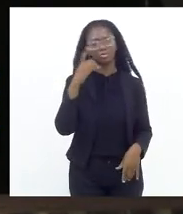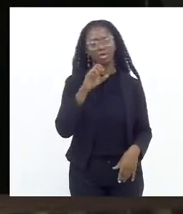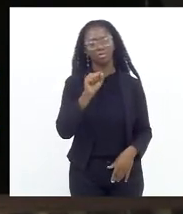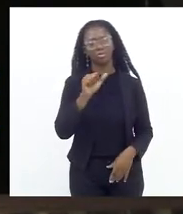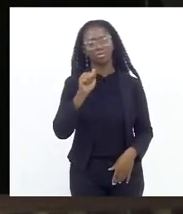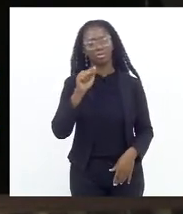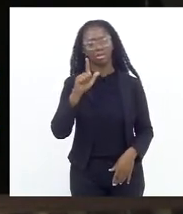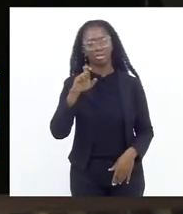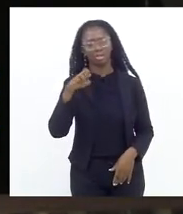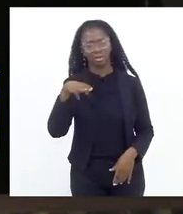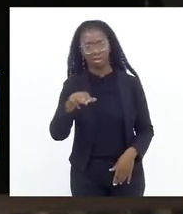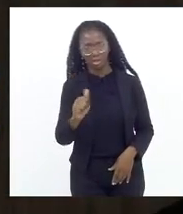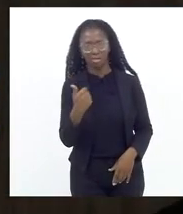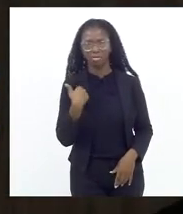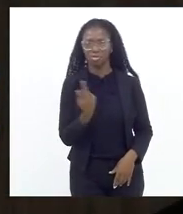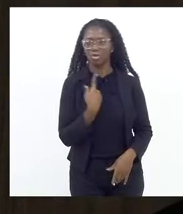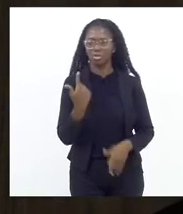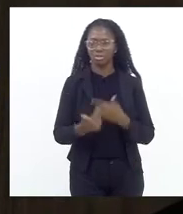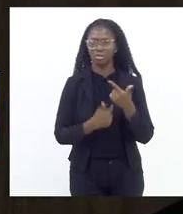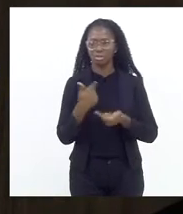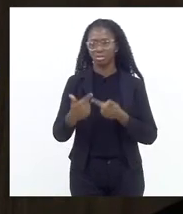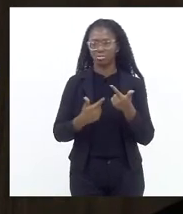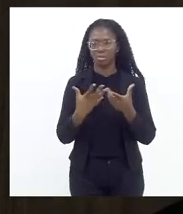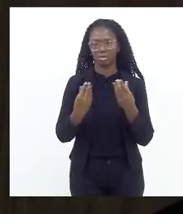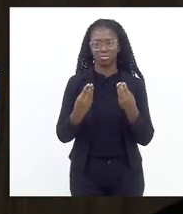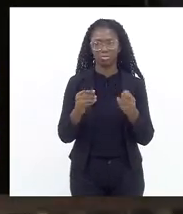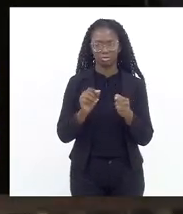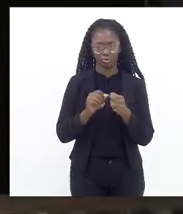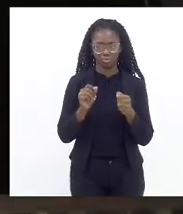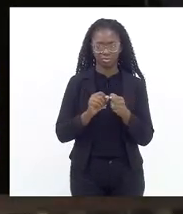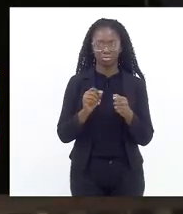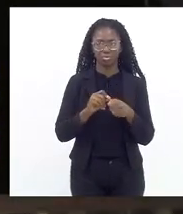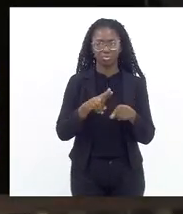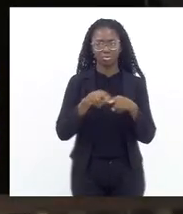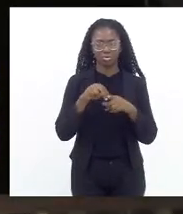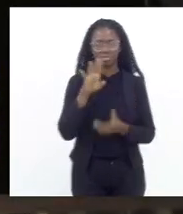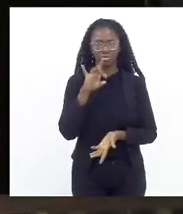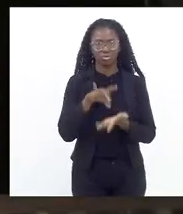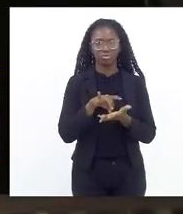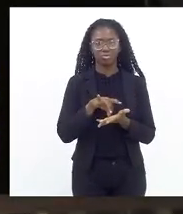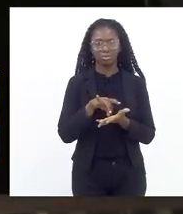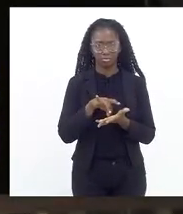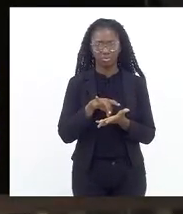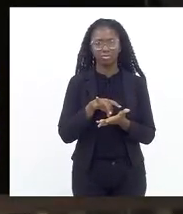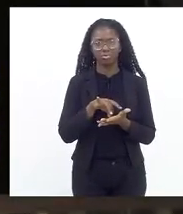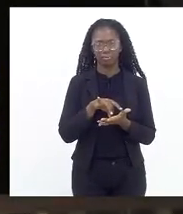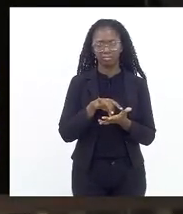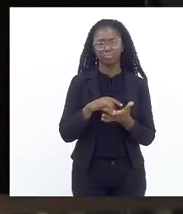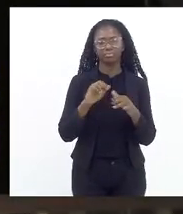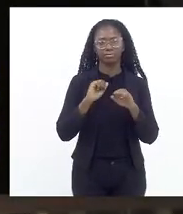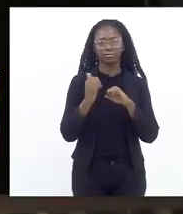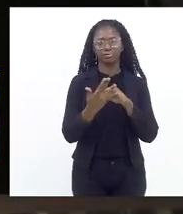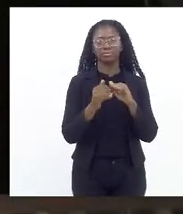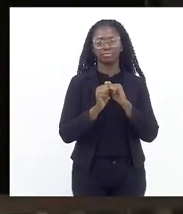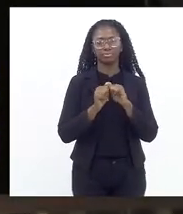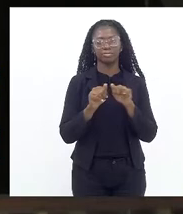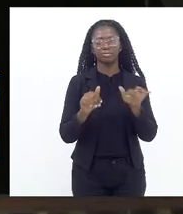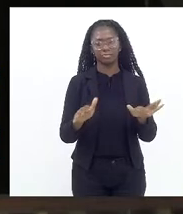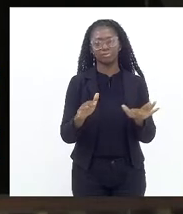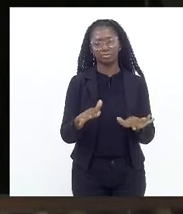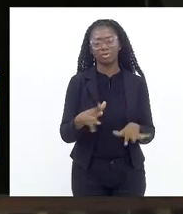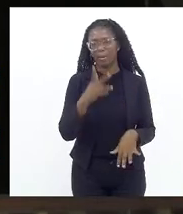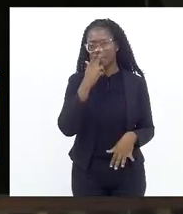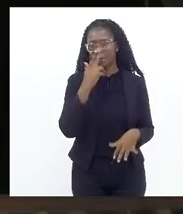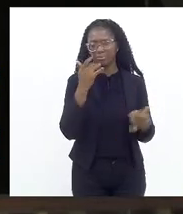Salema. Nós temos muito trabalho a fazer, porque de fato a pandemia ela veio a